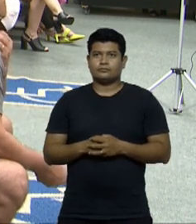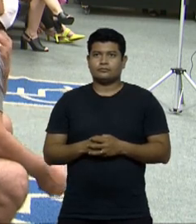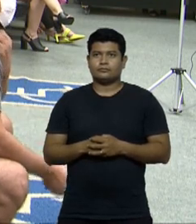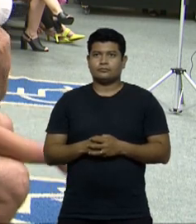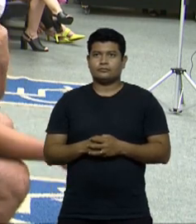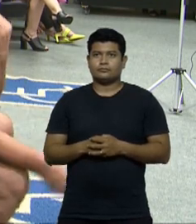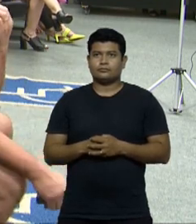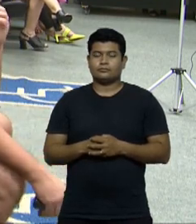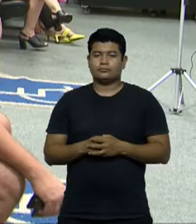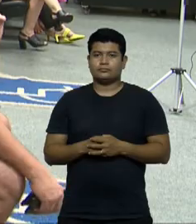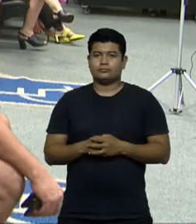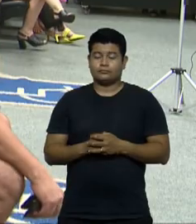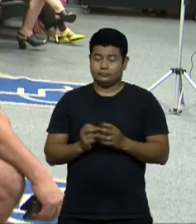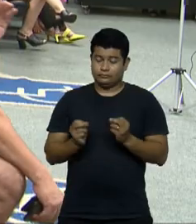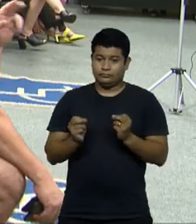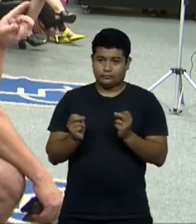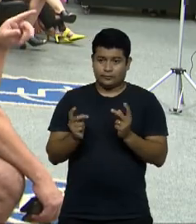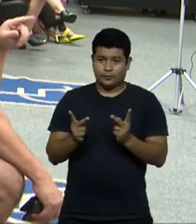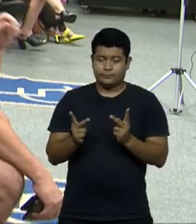Oi ok